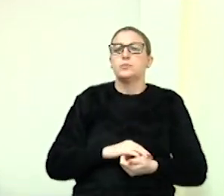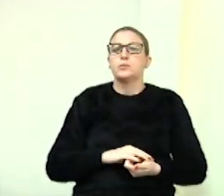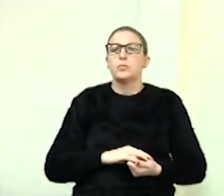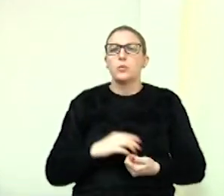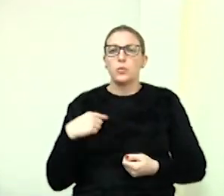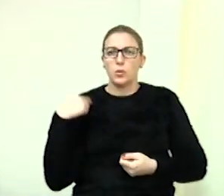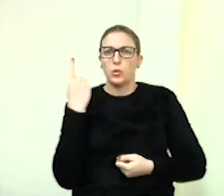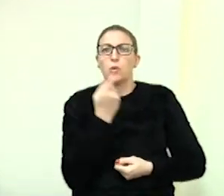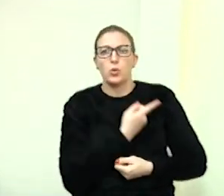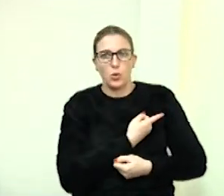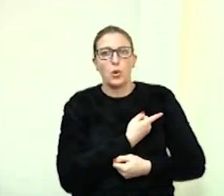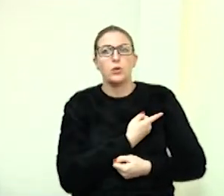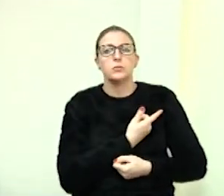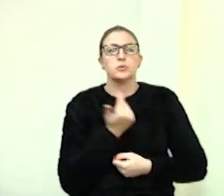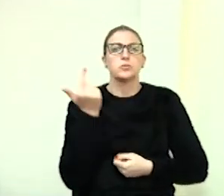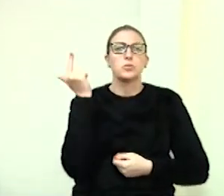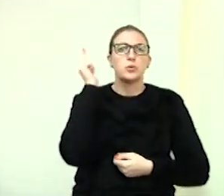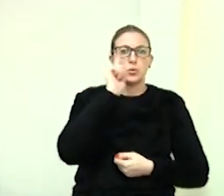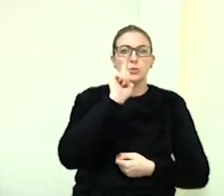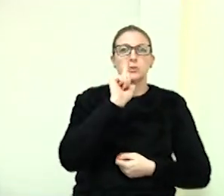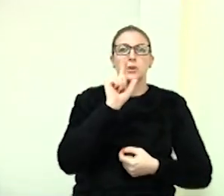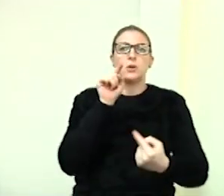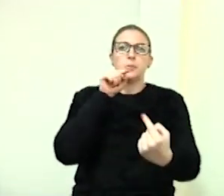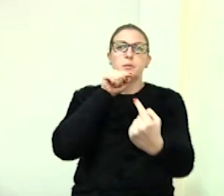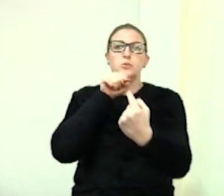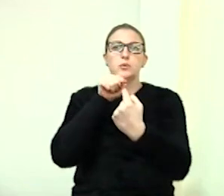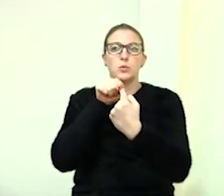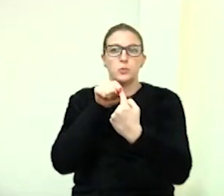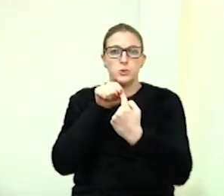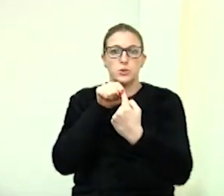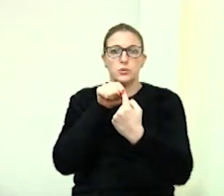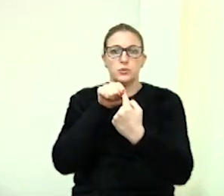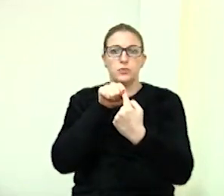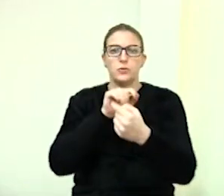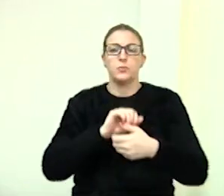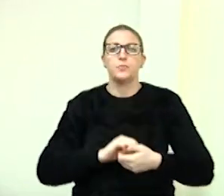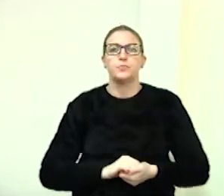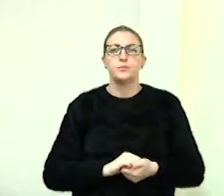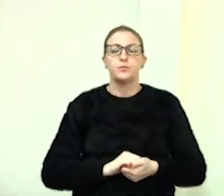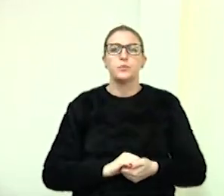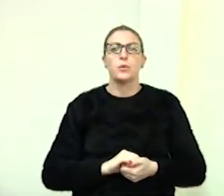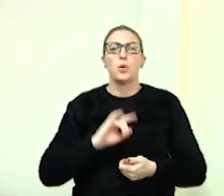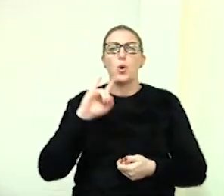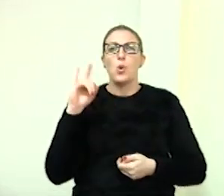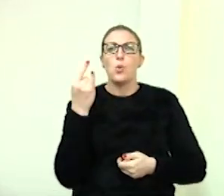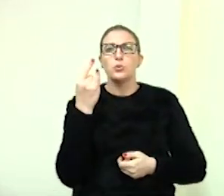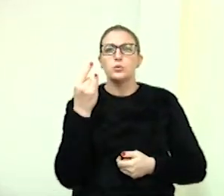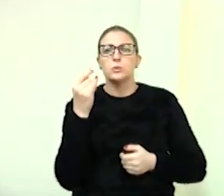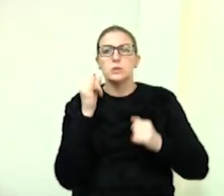nós alcançaremos o objetivo. nos últimos dados,